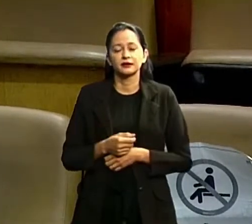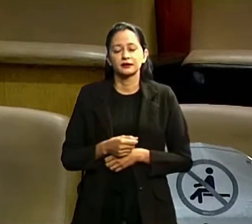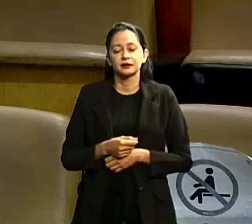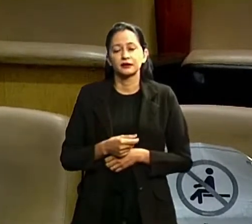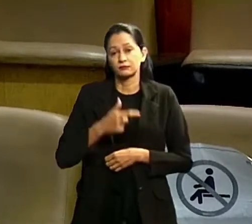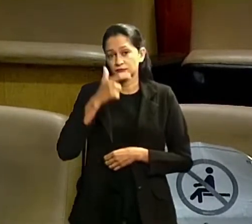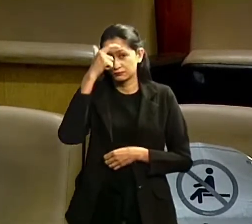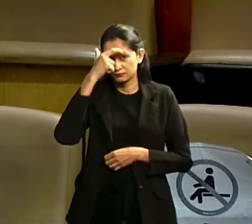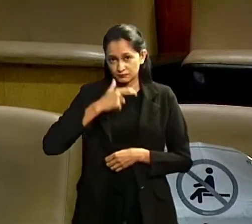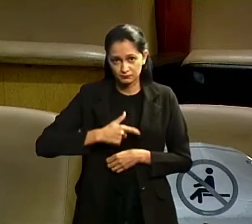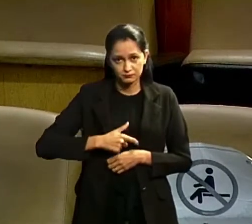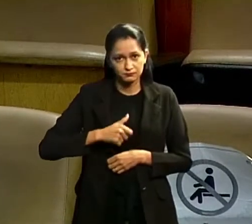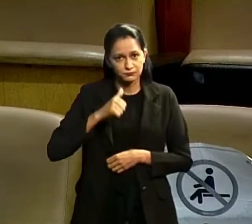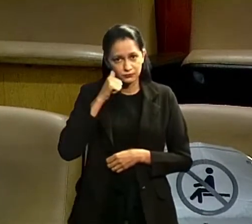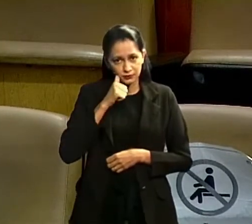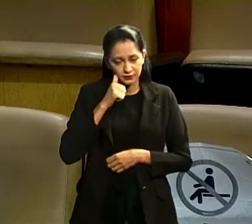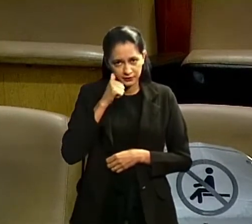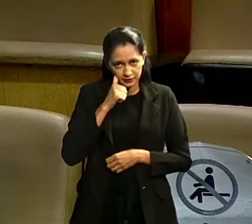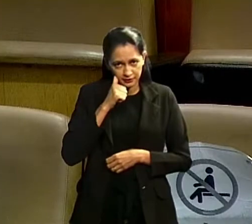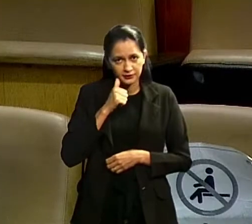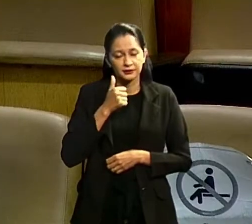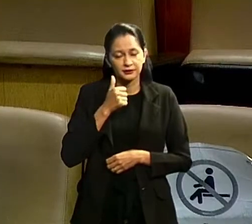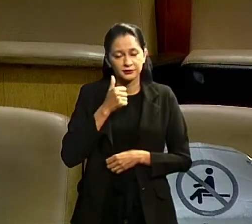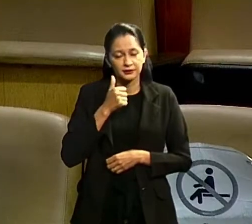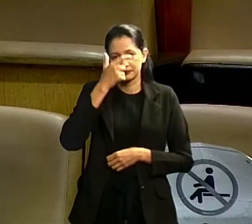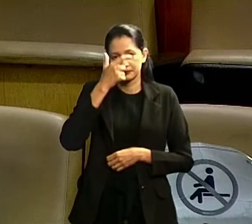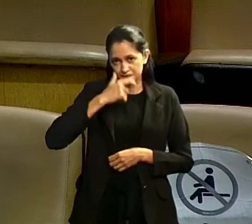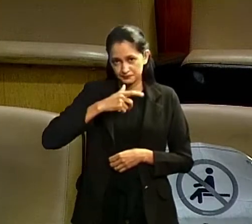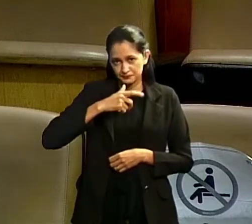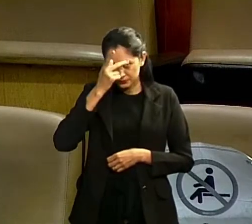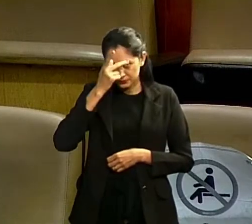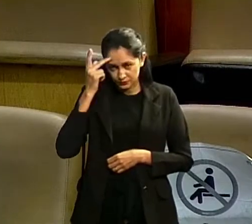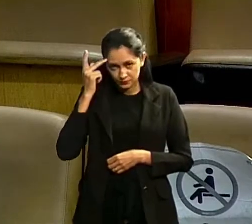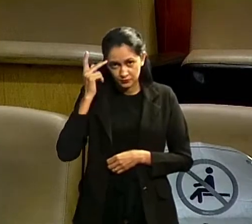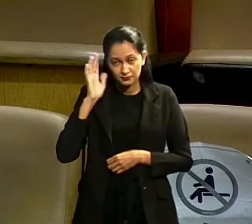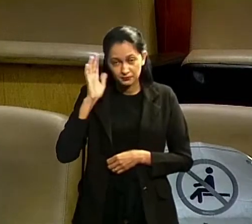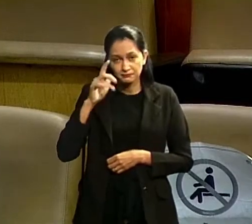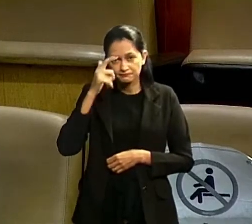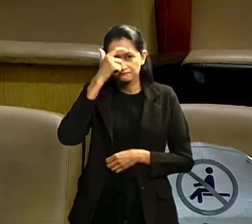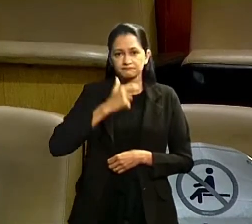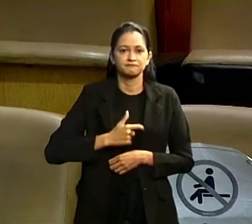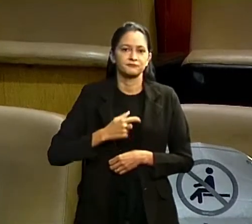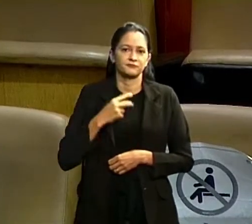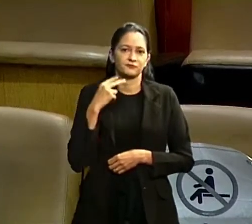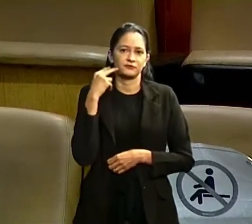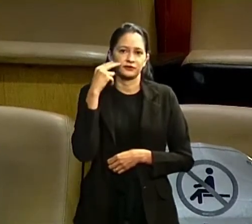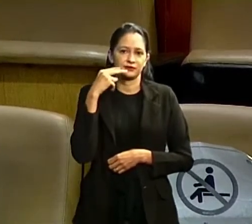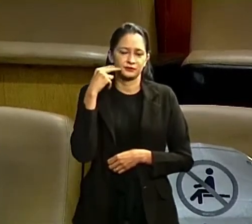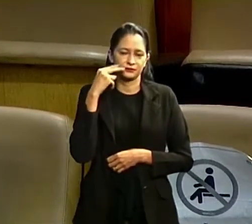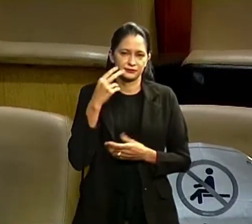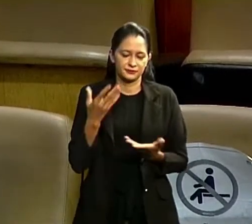primeiramente como mulher, né, como pessoa, mas também como parlamentar.